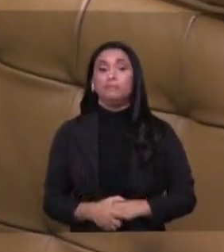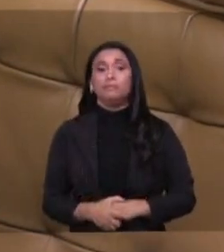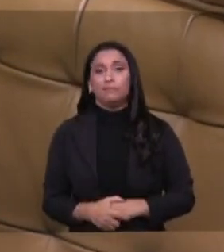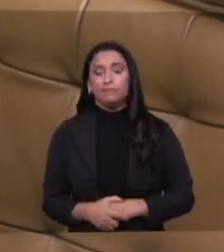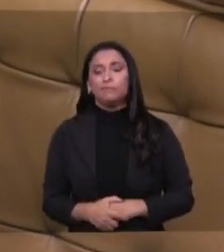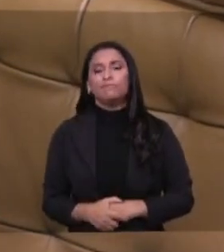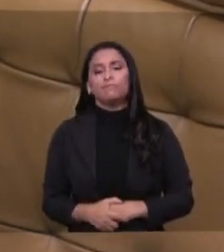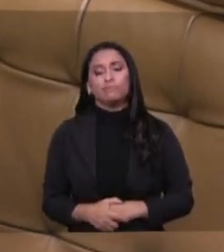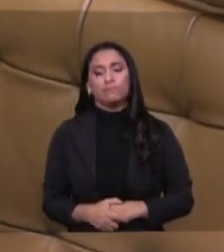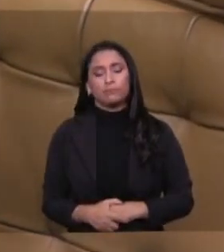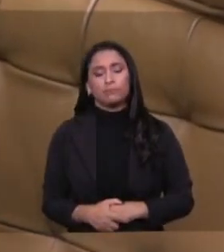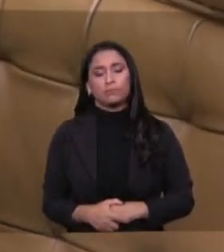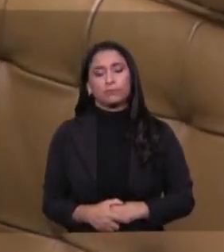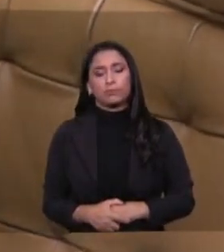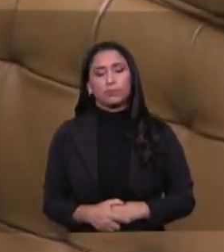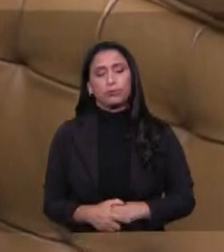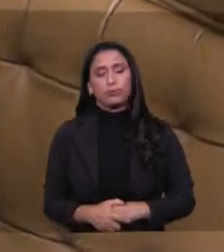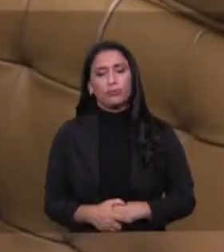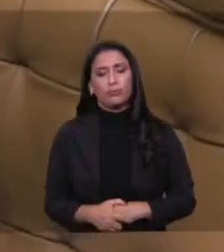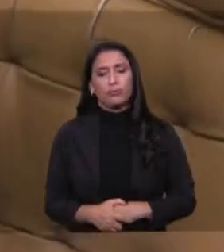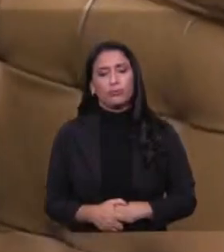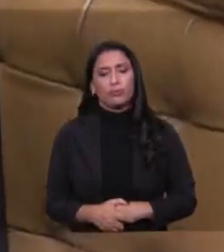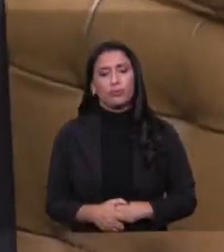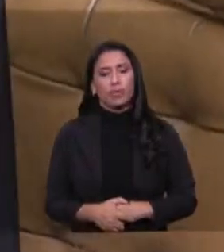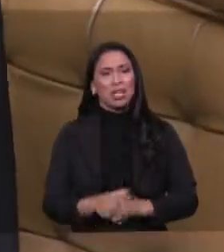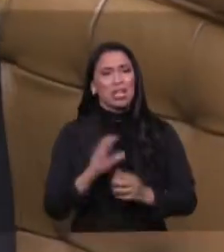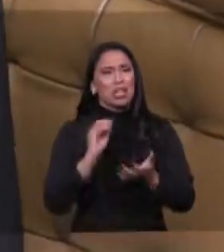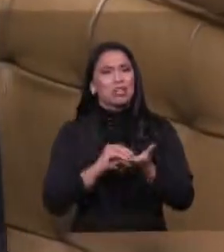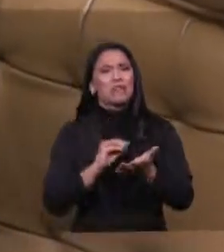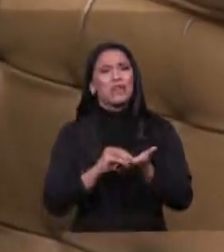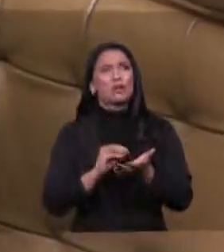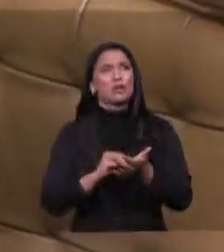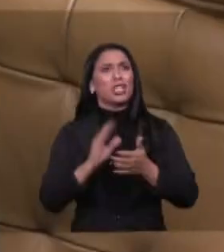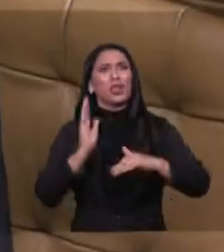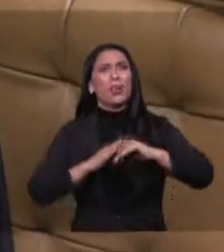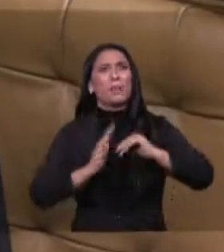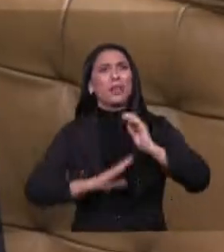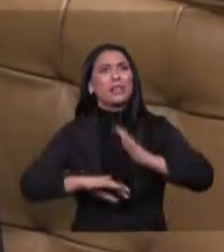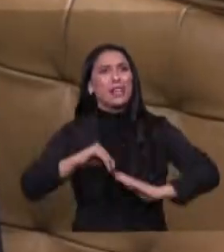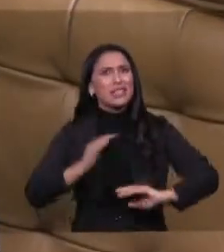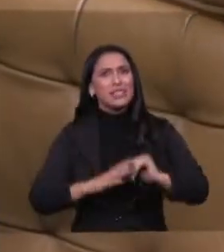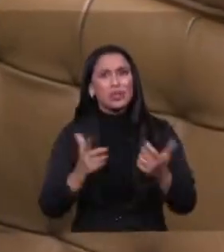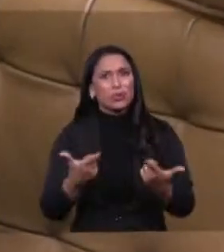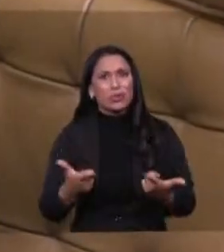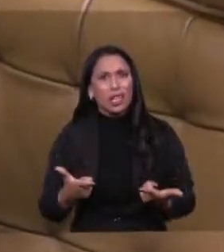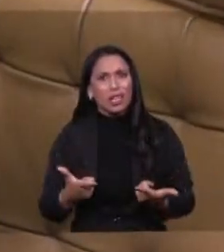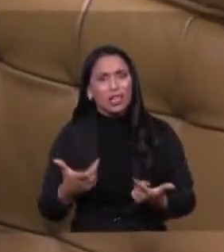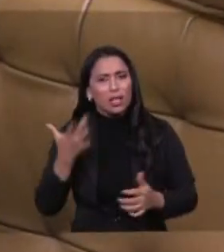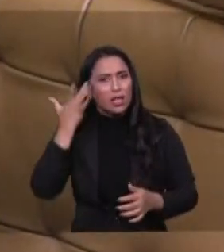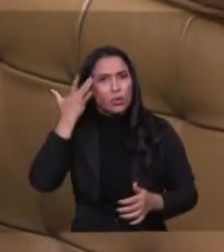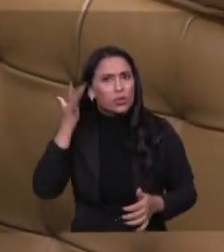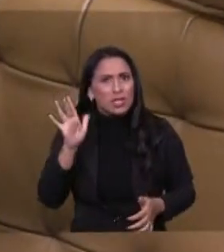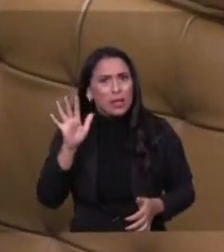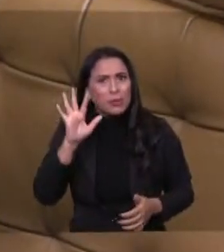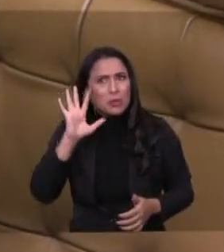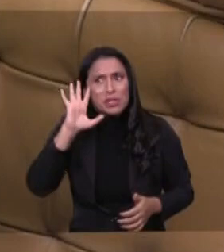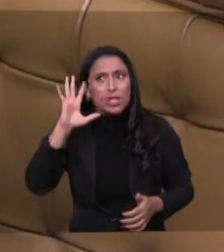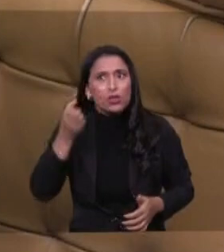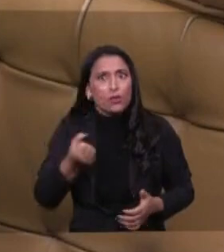E de uma. E nos brinda com uma incompetência. Será que somos tão incompetentes que não sabemos resolver esses problemas?